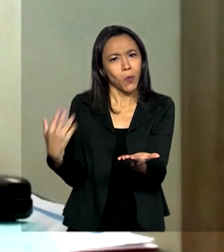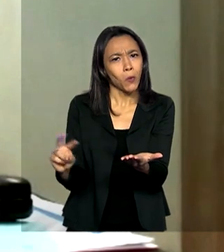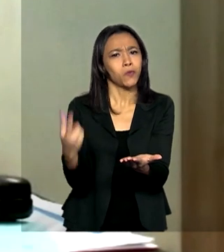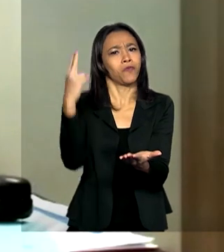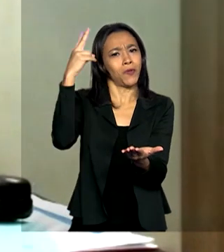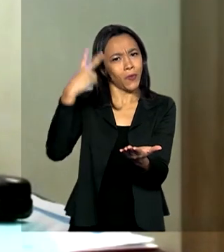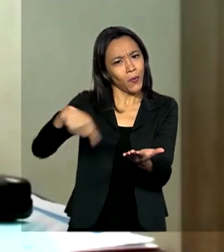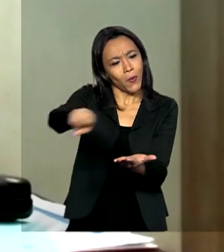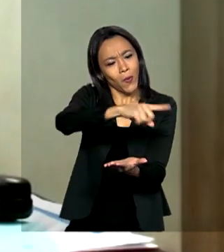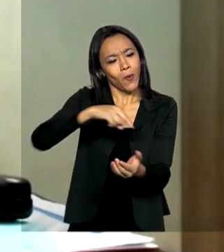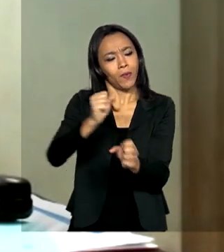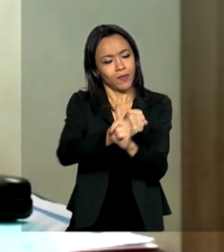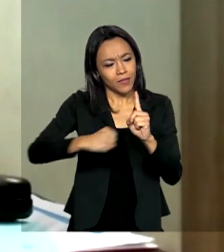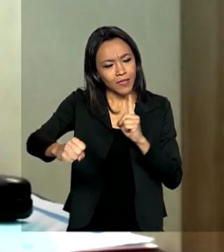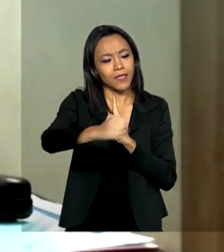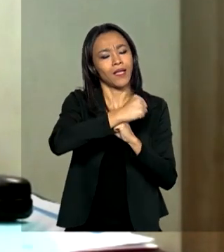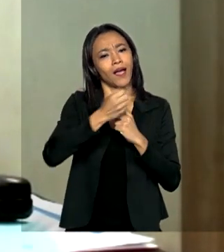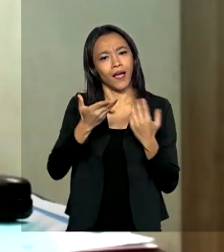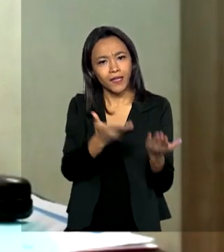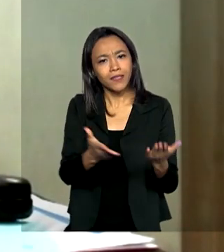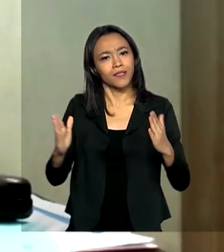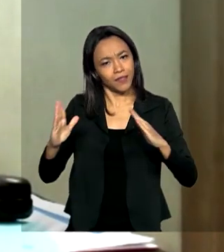medicina, para a sociedade, para Ministério como um todo.